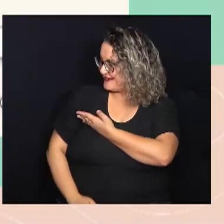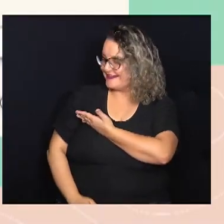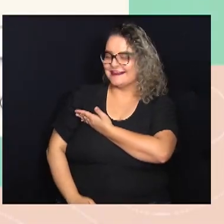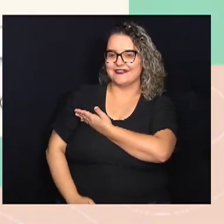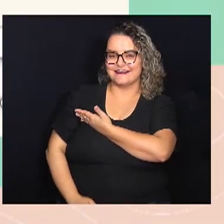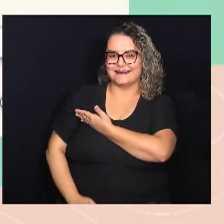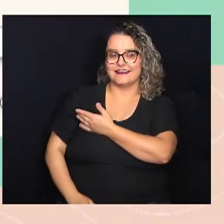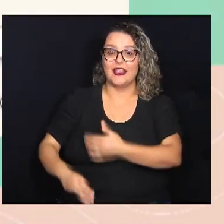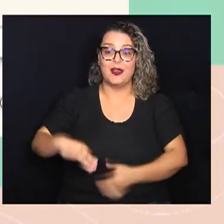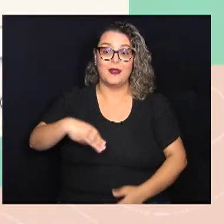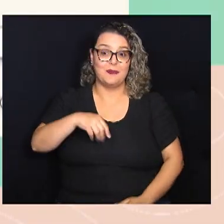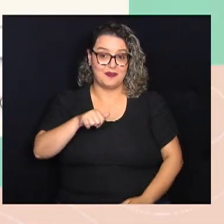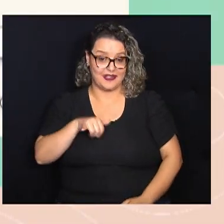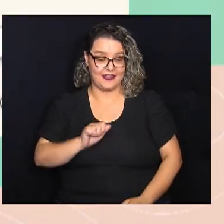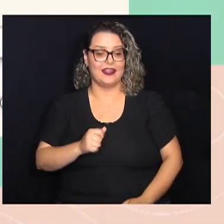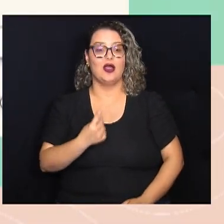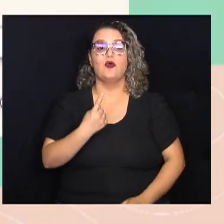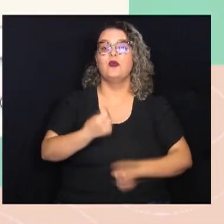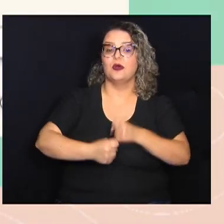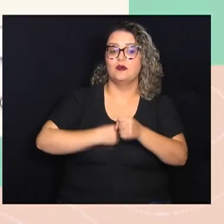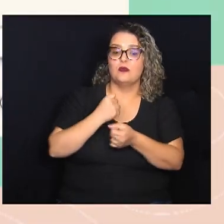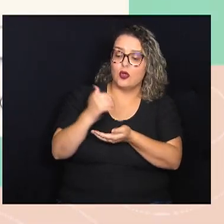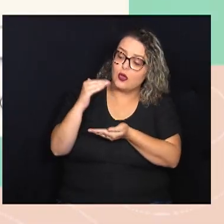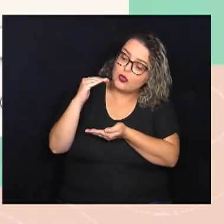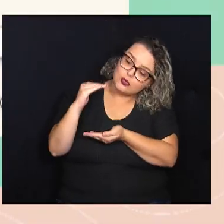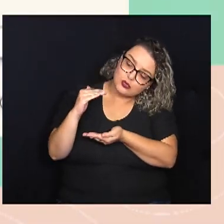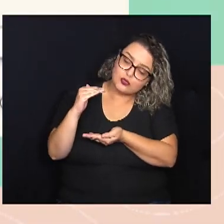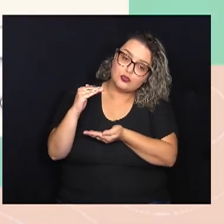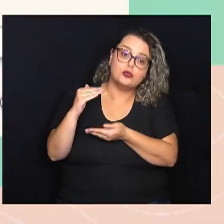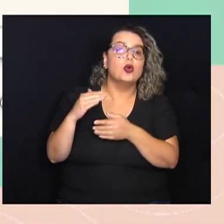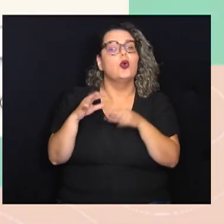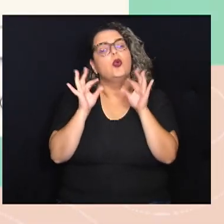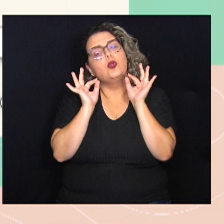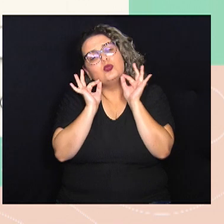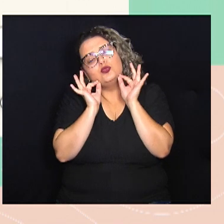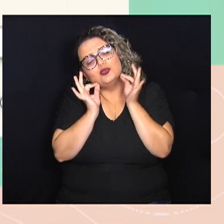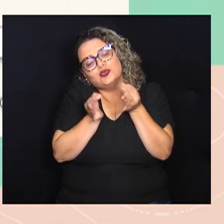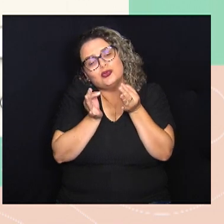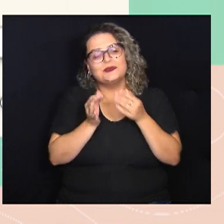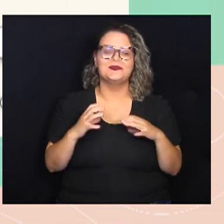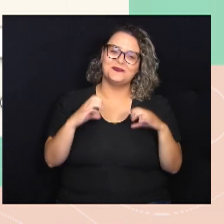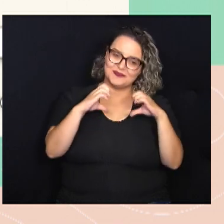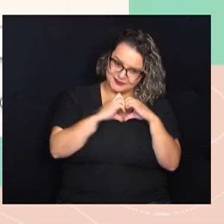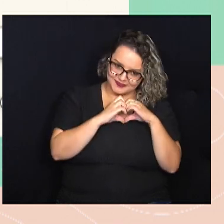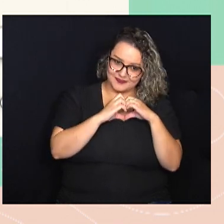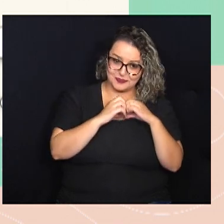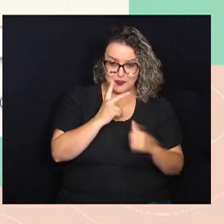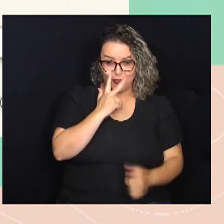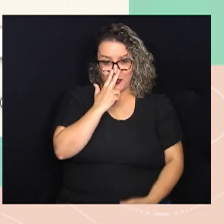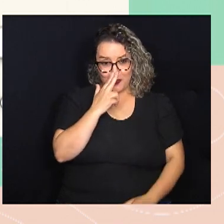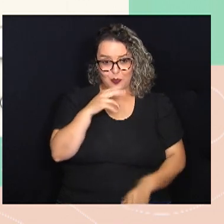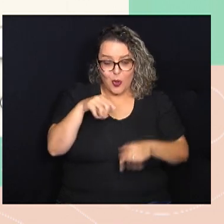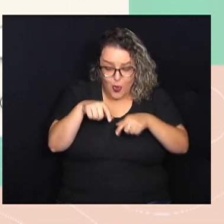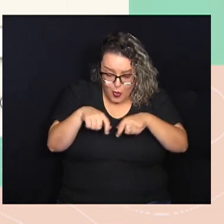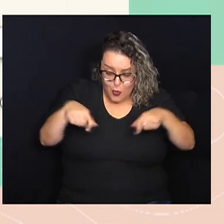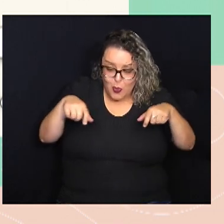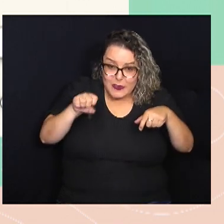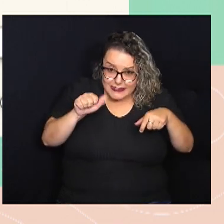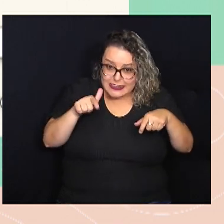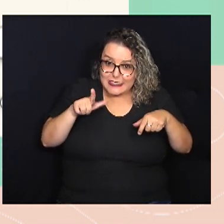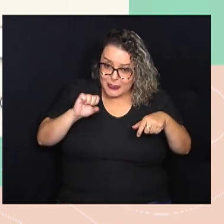10 meses, castrada, educada, uma feliz companhia para sua família. Se quiser adotar, entre nas